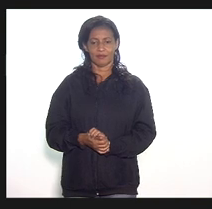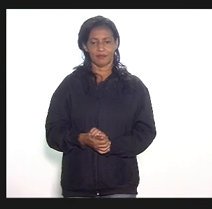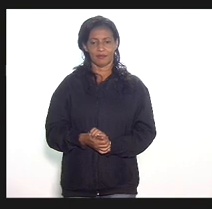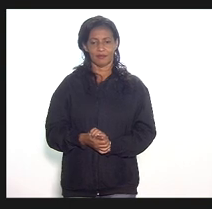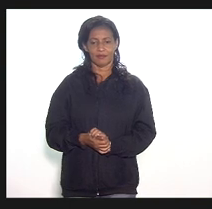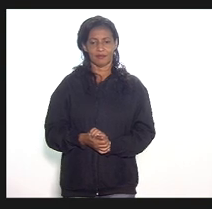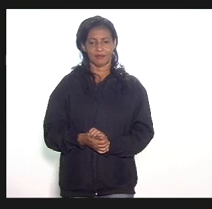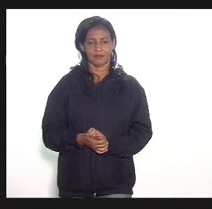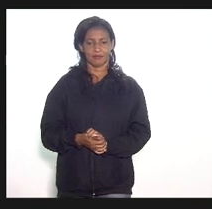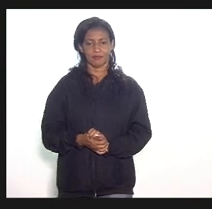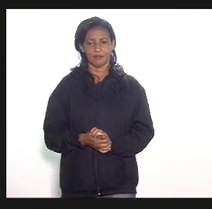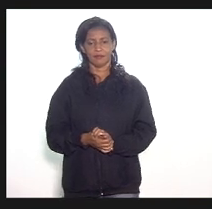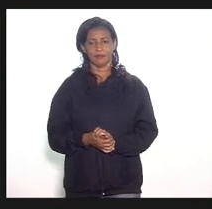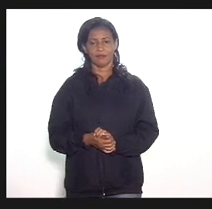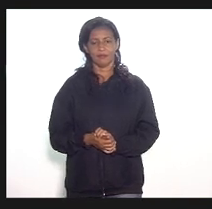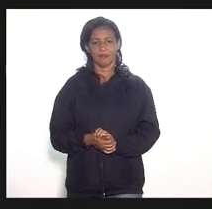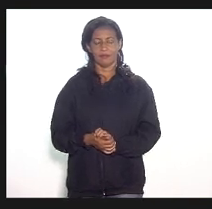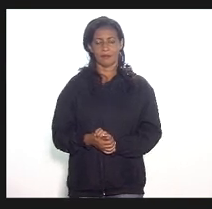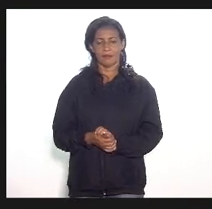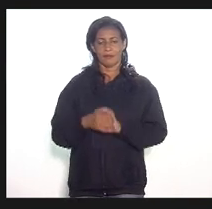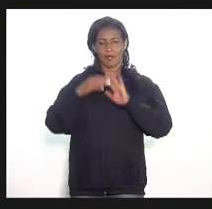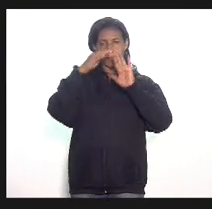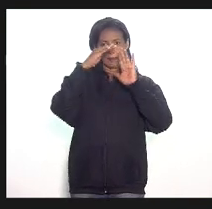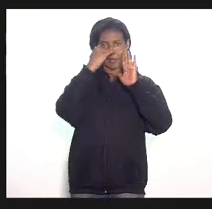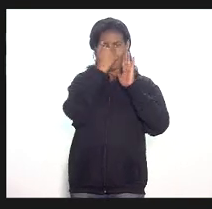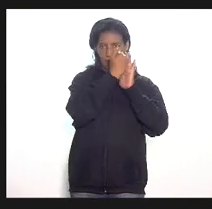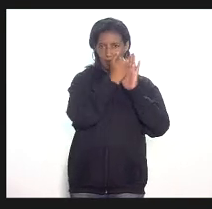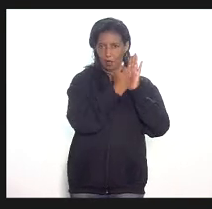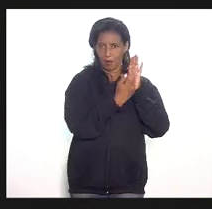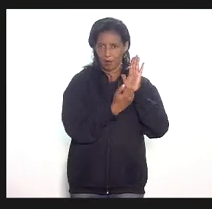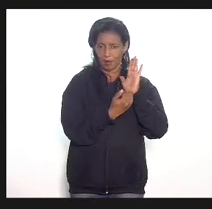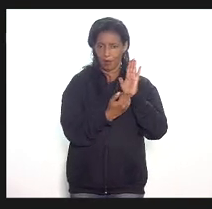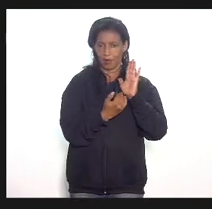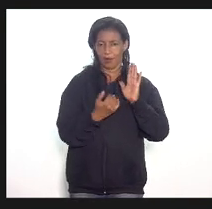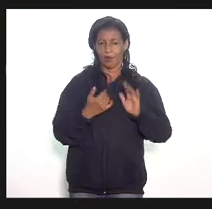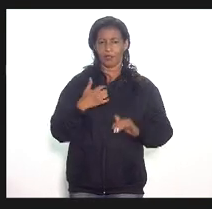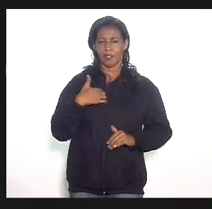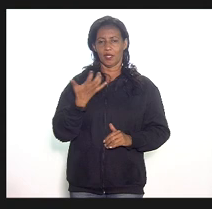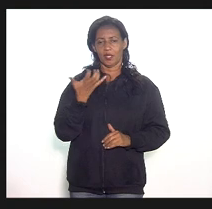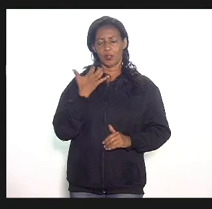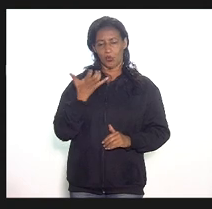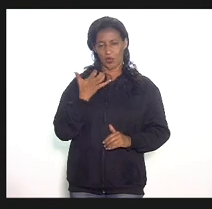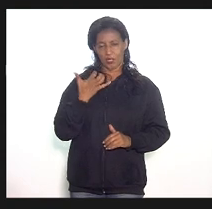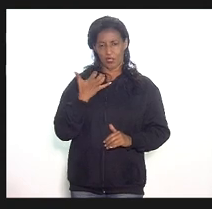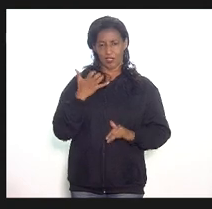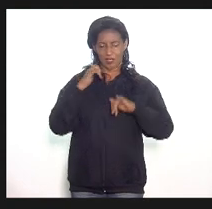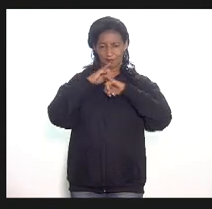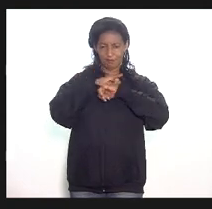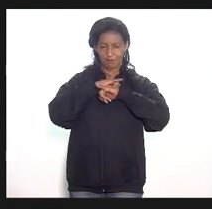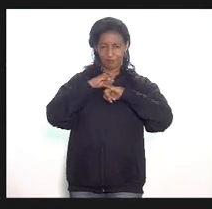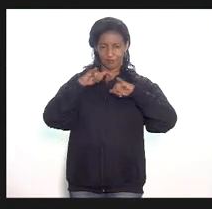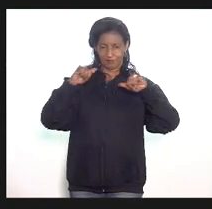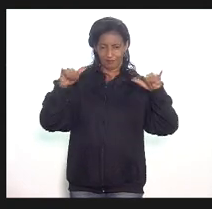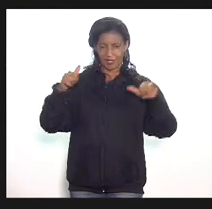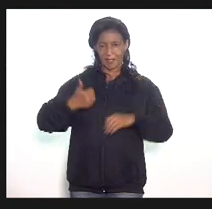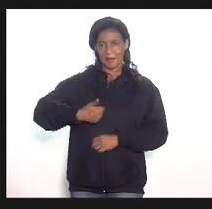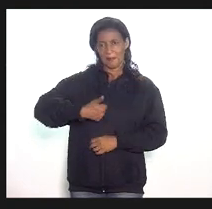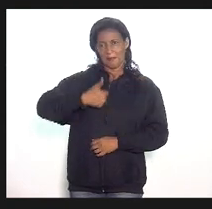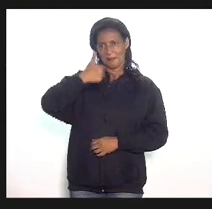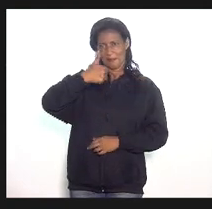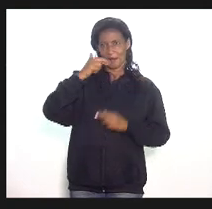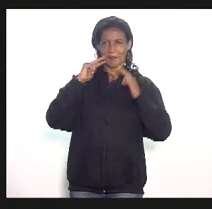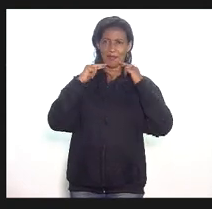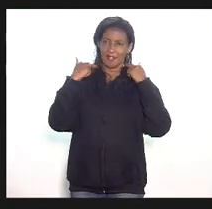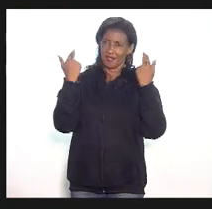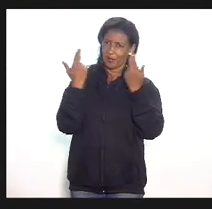pela ordem que eu peço, para gostar, eu ia de comunicar aos deputados, realizei hoje a primeira reunião da frente